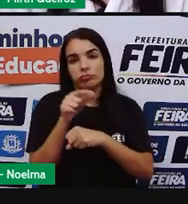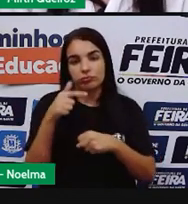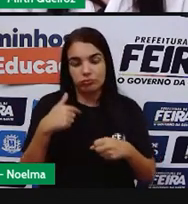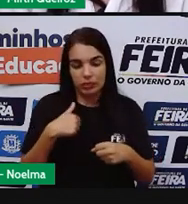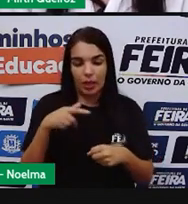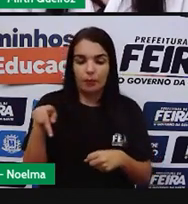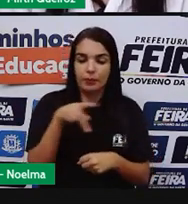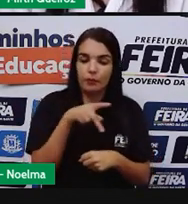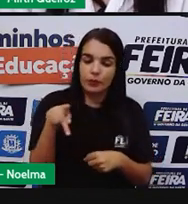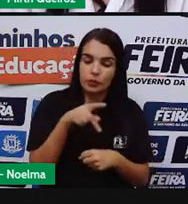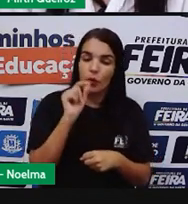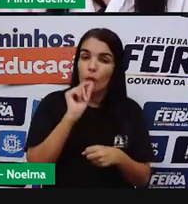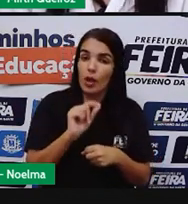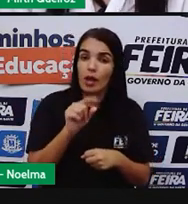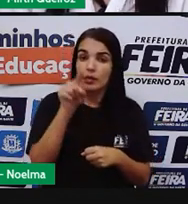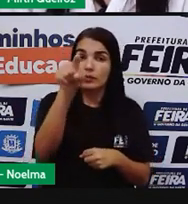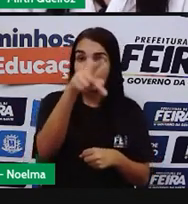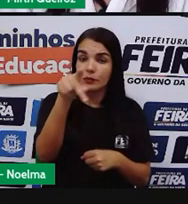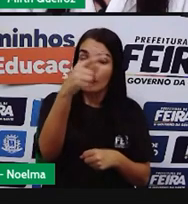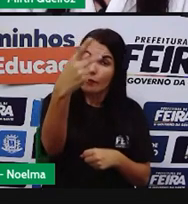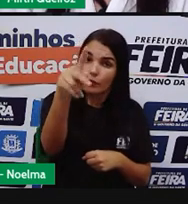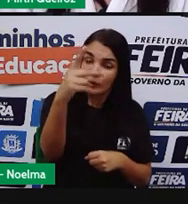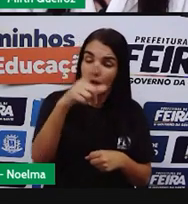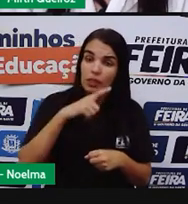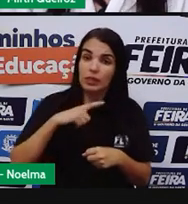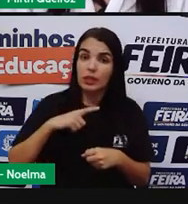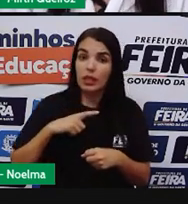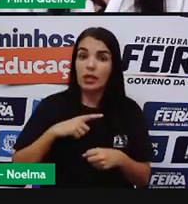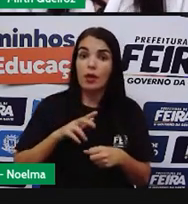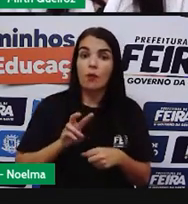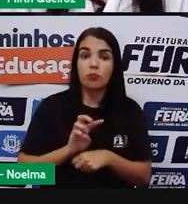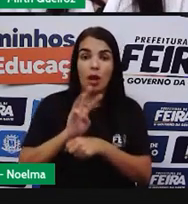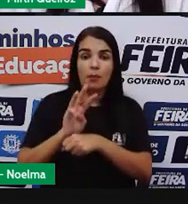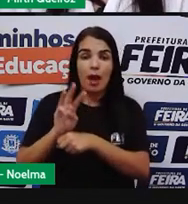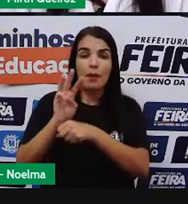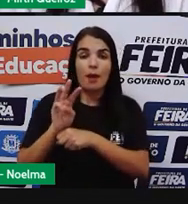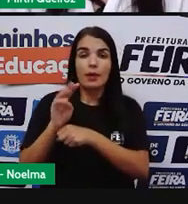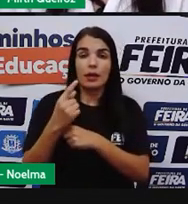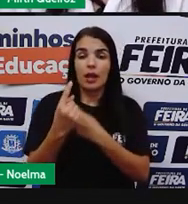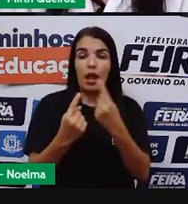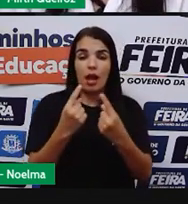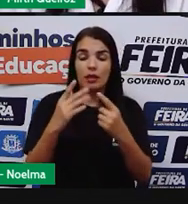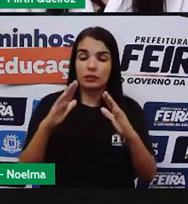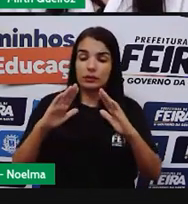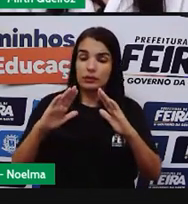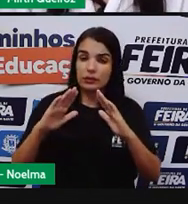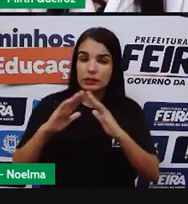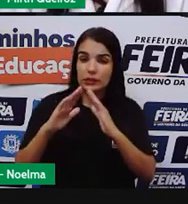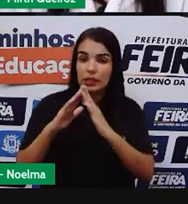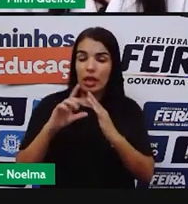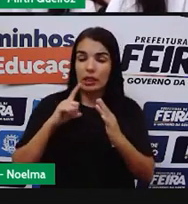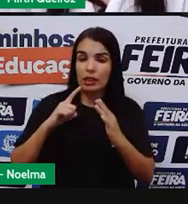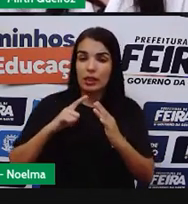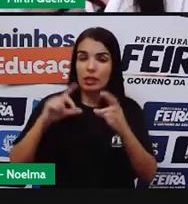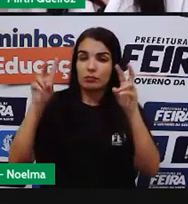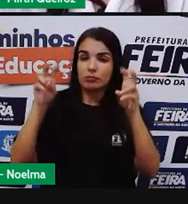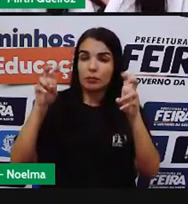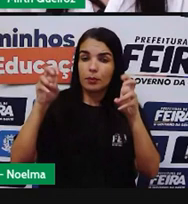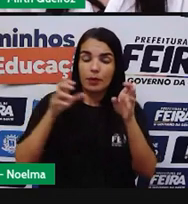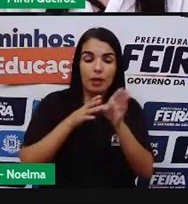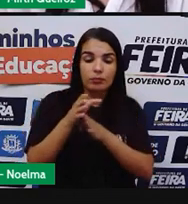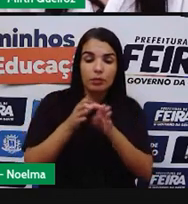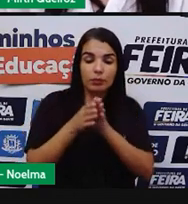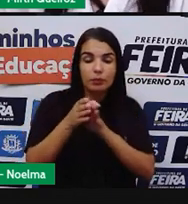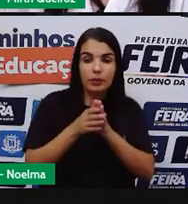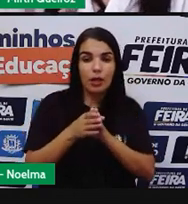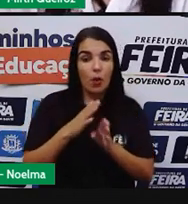vocês encaminhava para vocês esses links das aulas, vocês tinham essa parte teórica com a ajuda